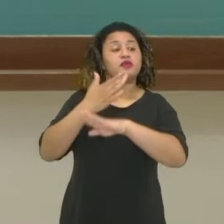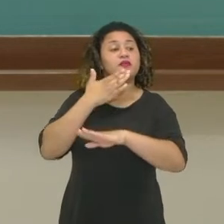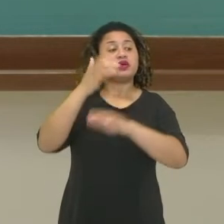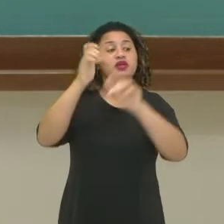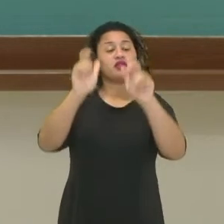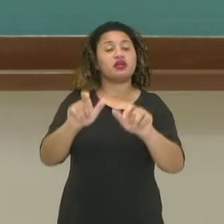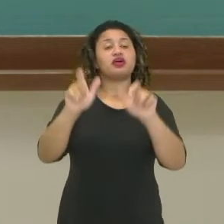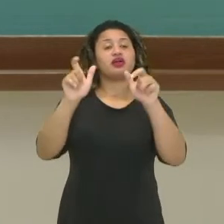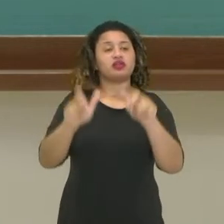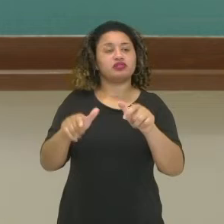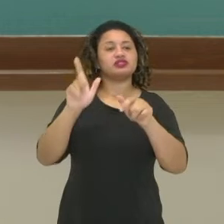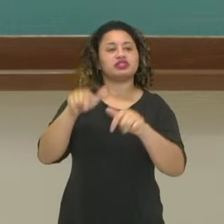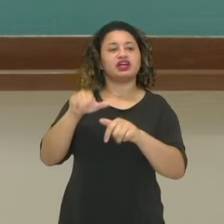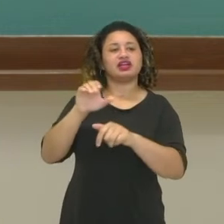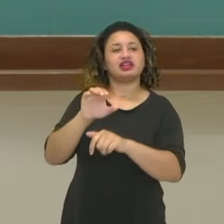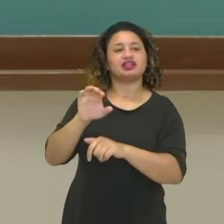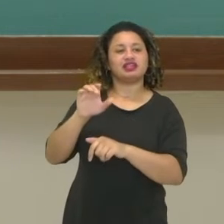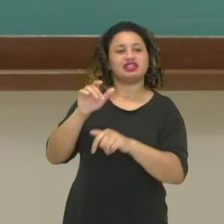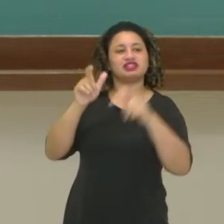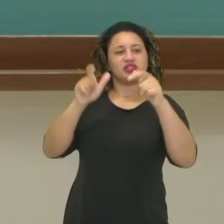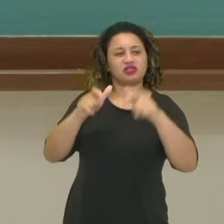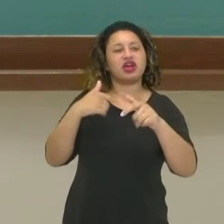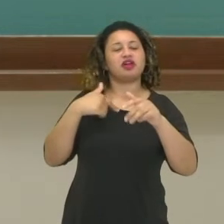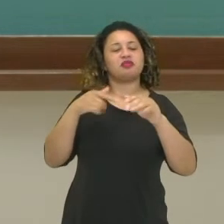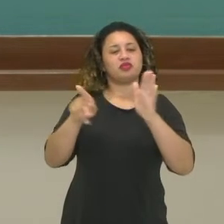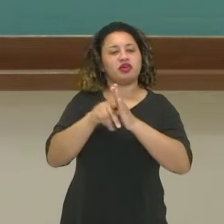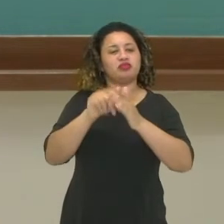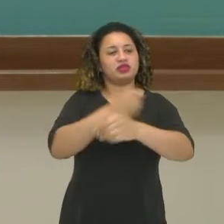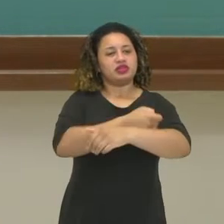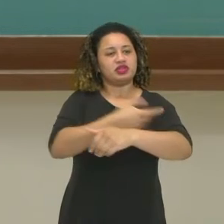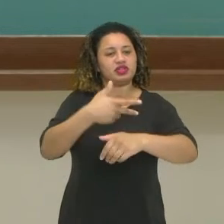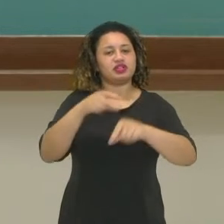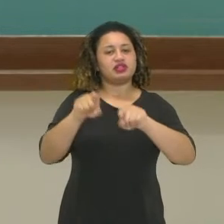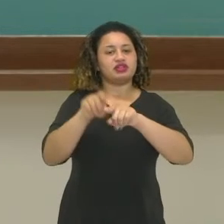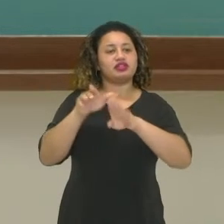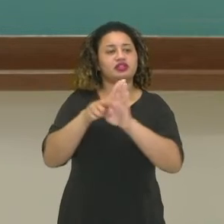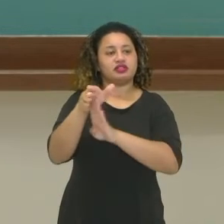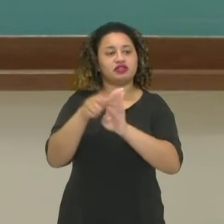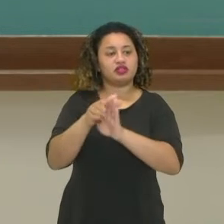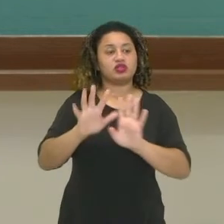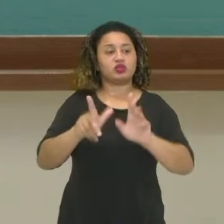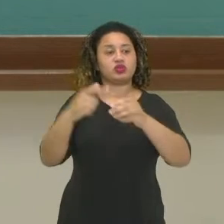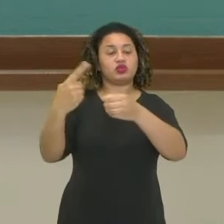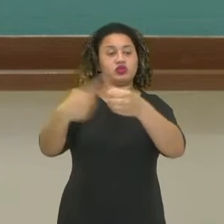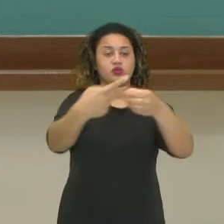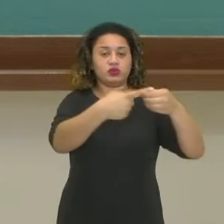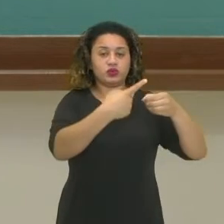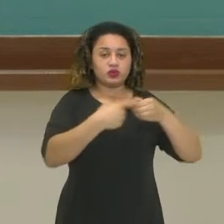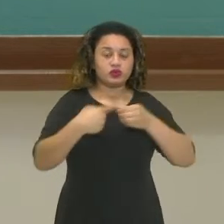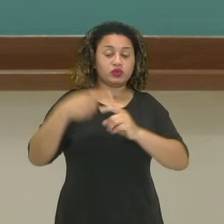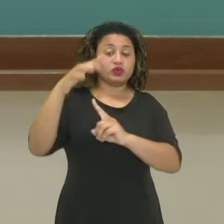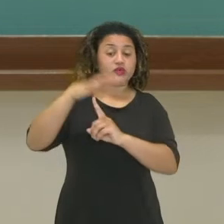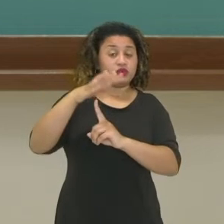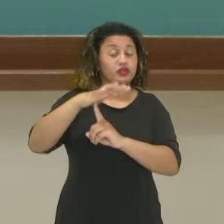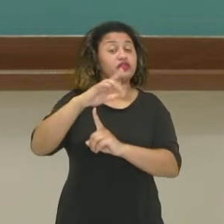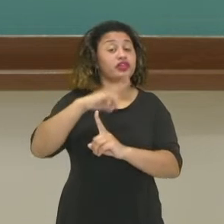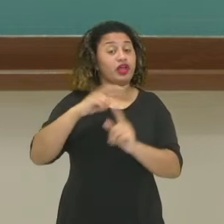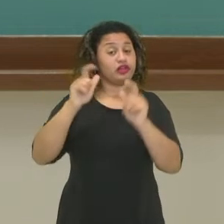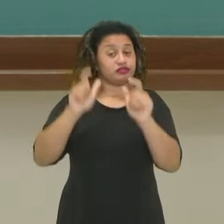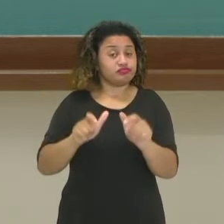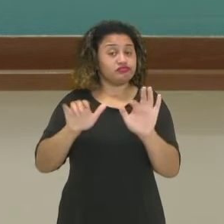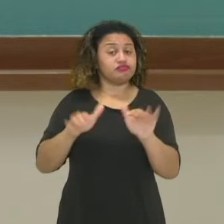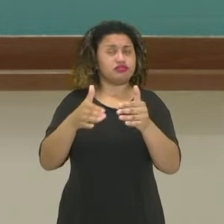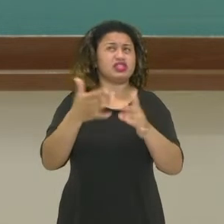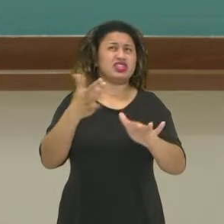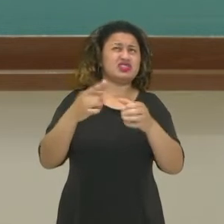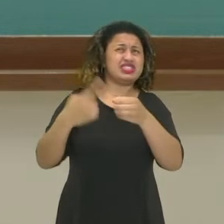esse centro de testagem e aconselhamento. Em todas as cidades do Paraná tem esse centro. Algumas cidades, talvez umas